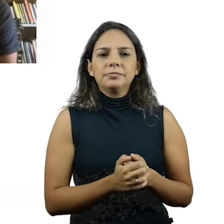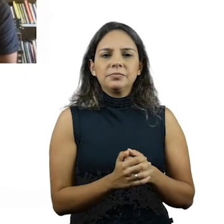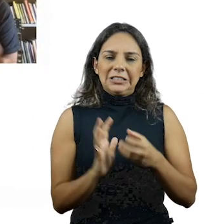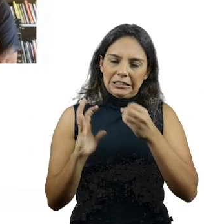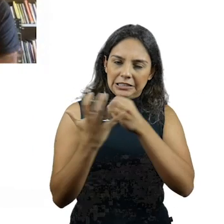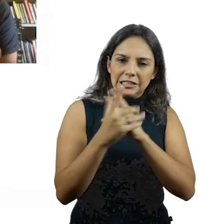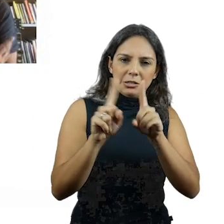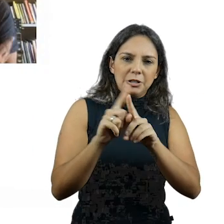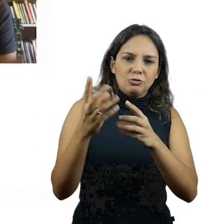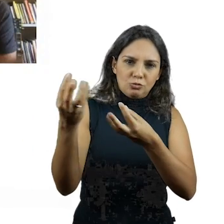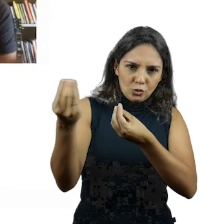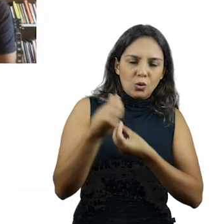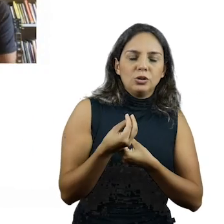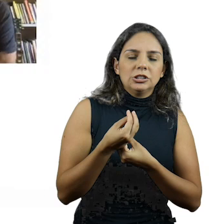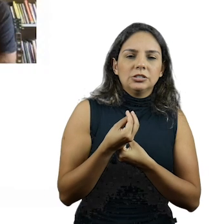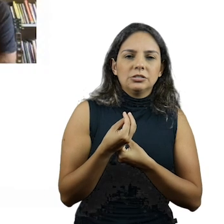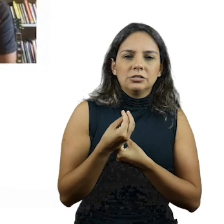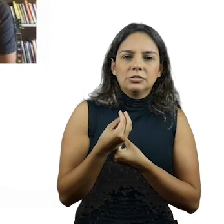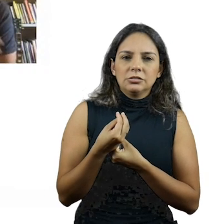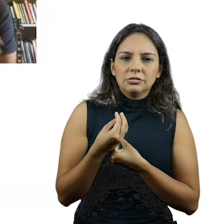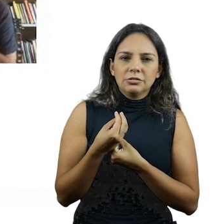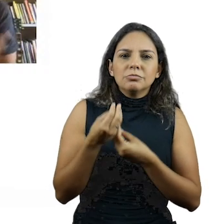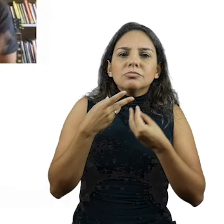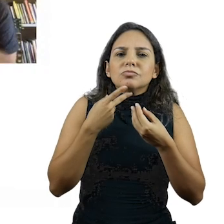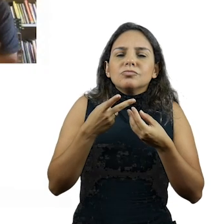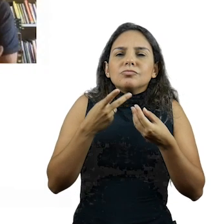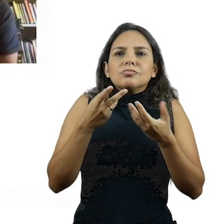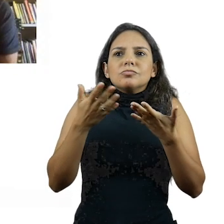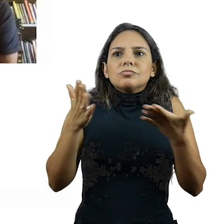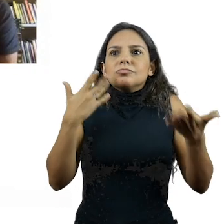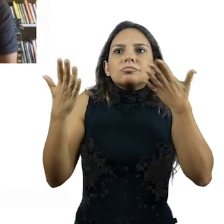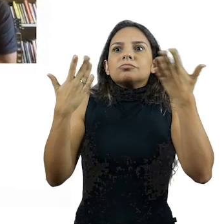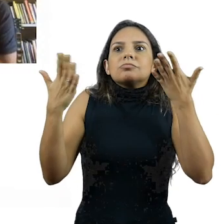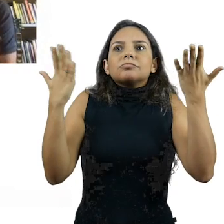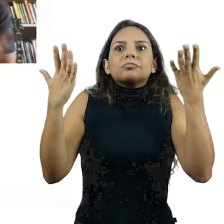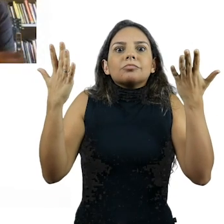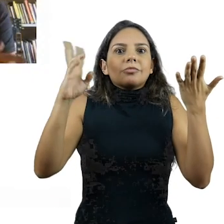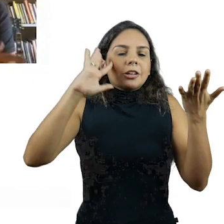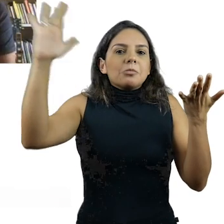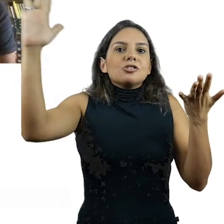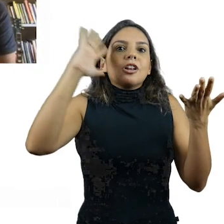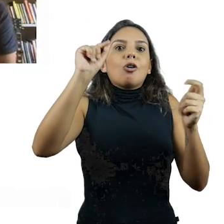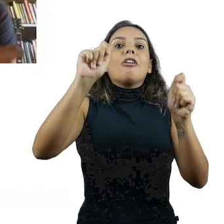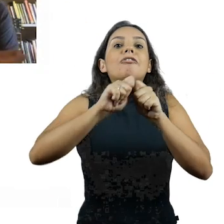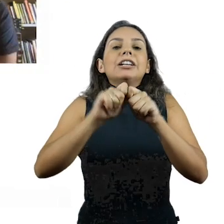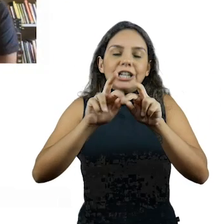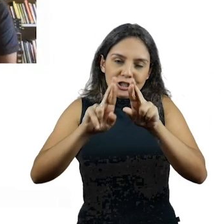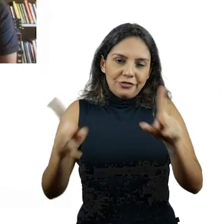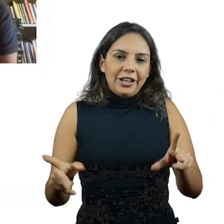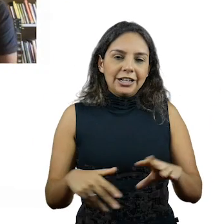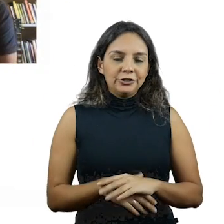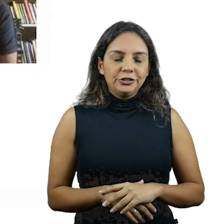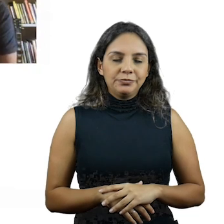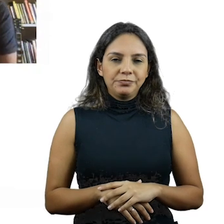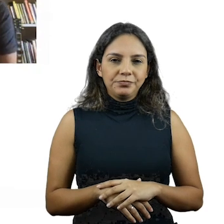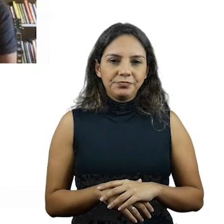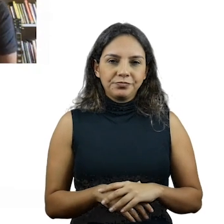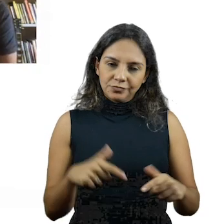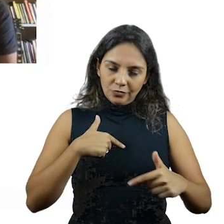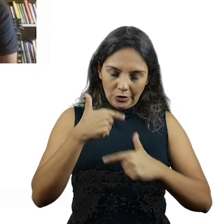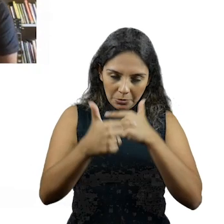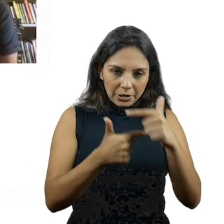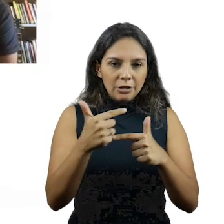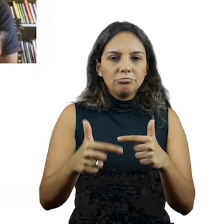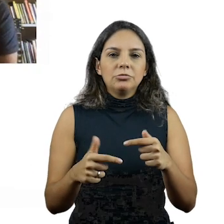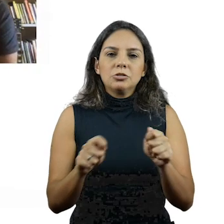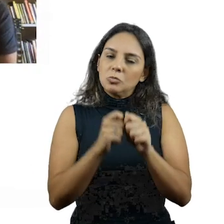pandemia também trouxe essa coisa, né, de aguçar a imaginação, o que a gente pode melhorar, o que a gente pode fazer de diferente, né? Então eu estou